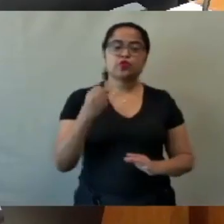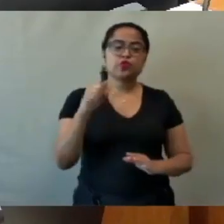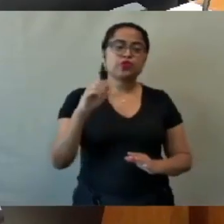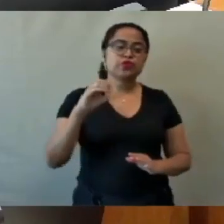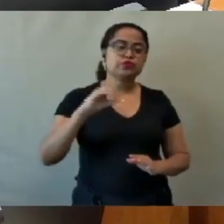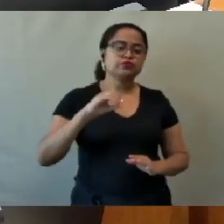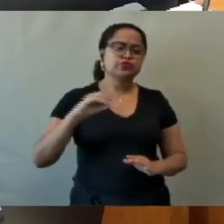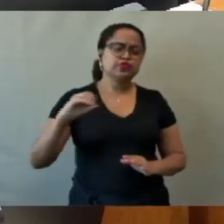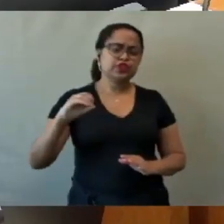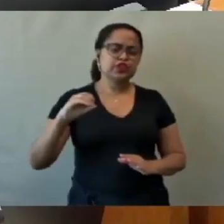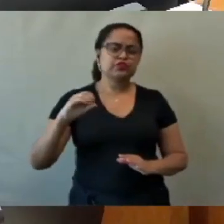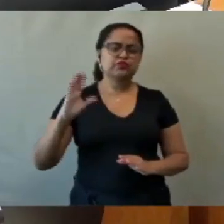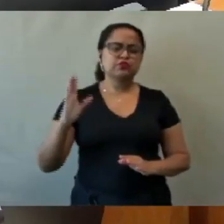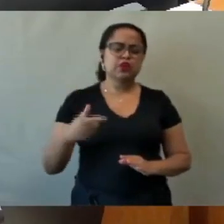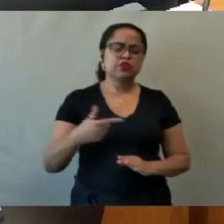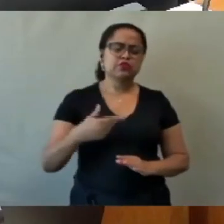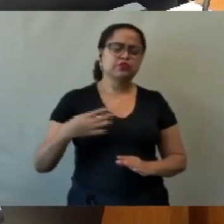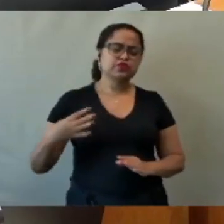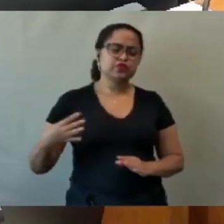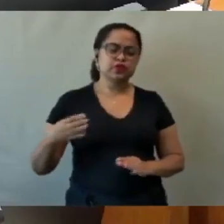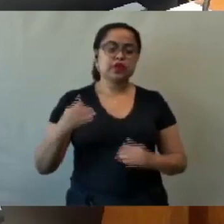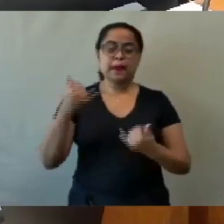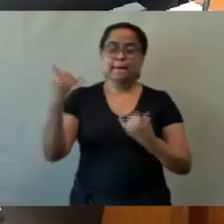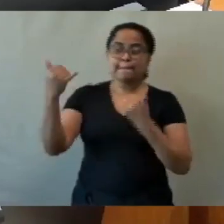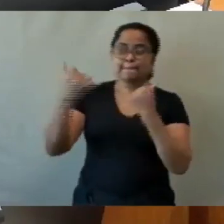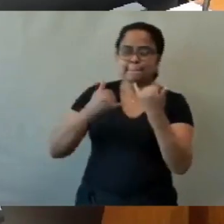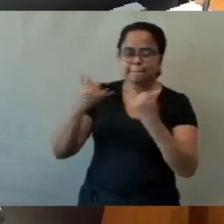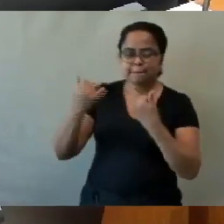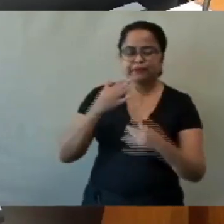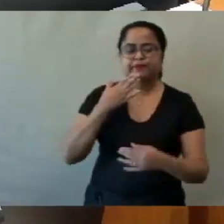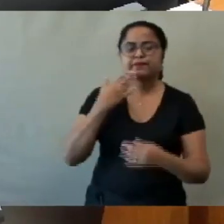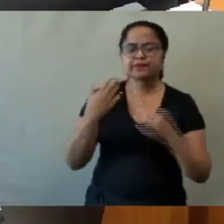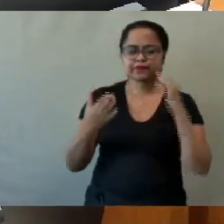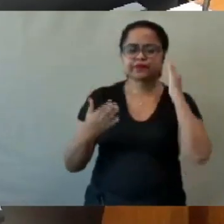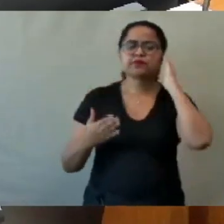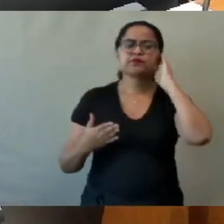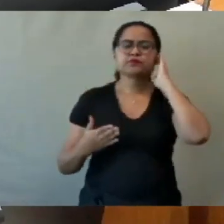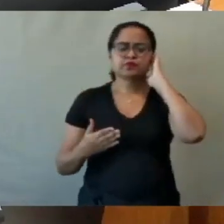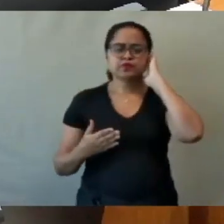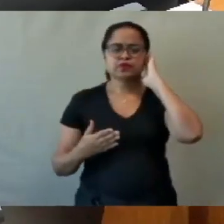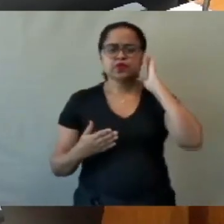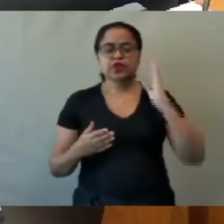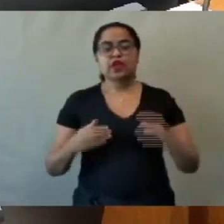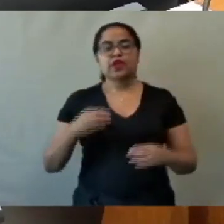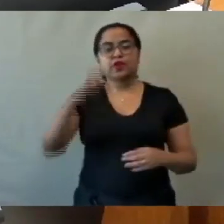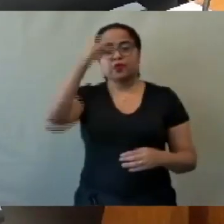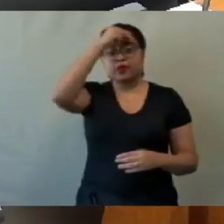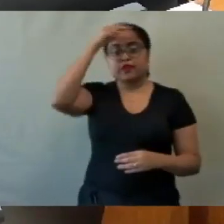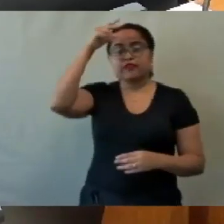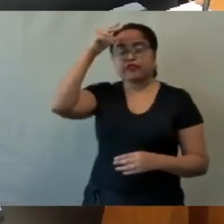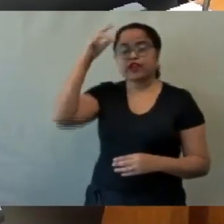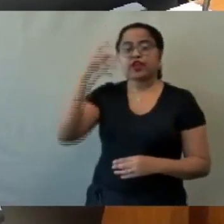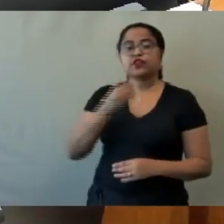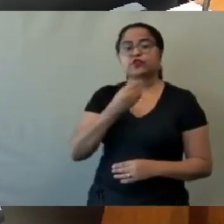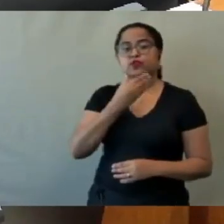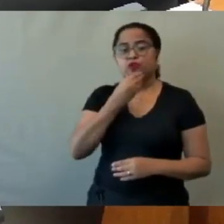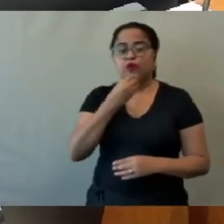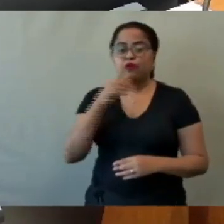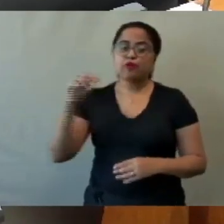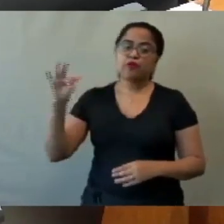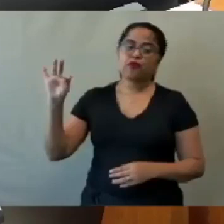800/2024, solicitação, pedido de informação, destinatário, prefeito Fuad e